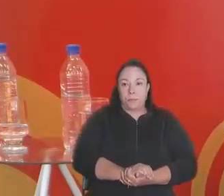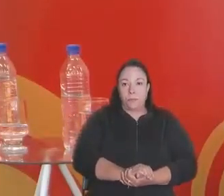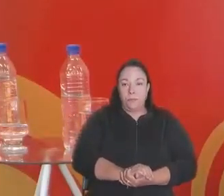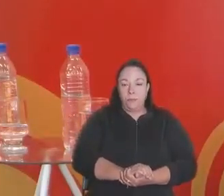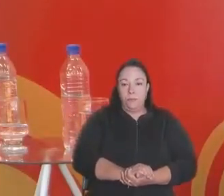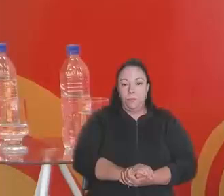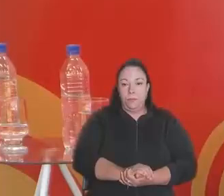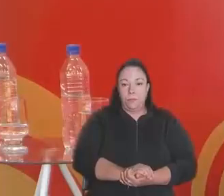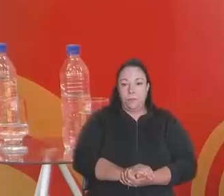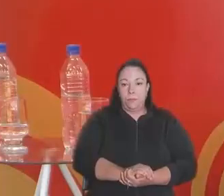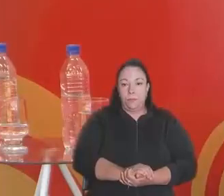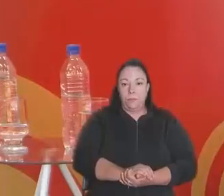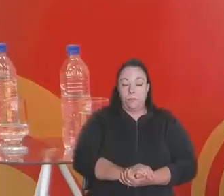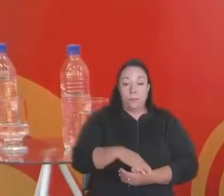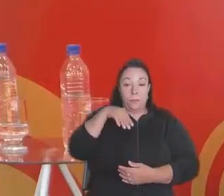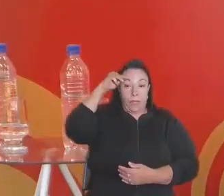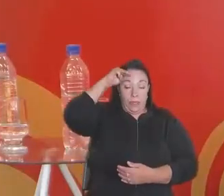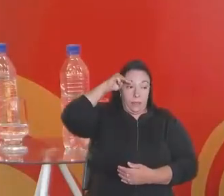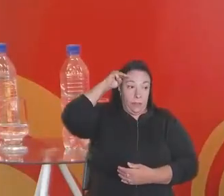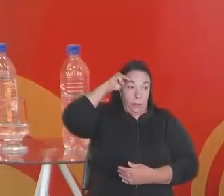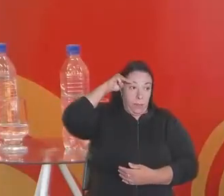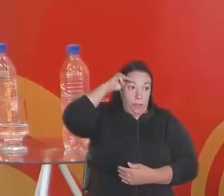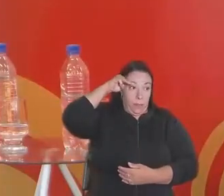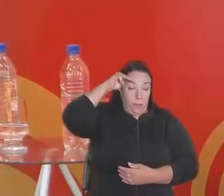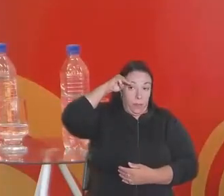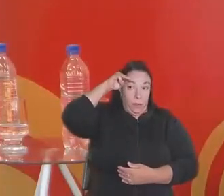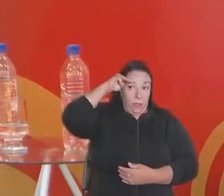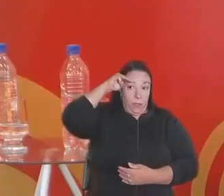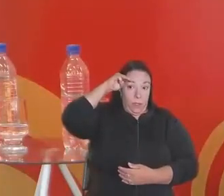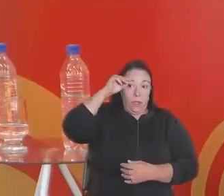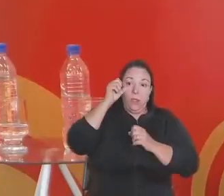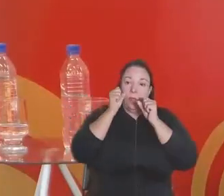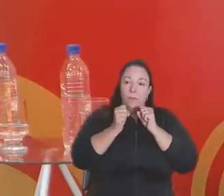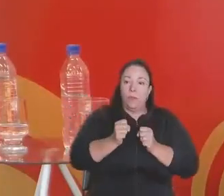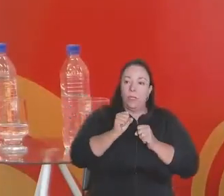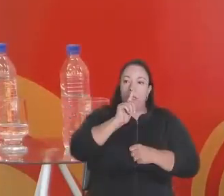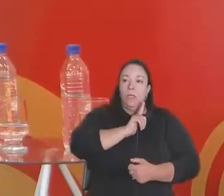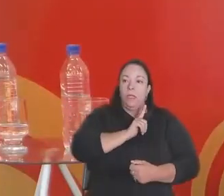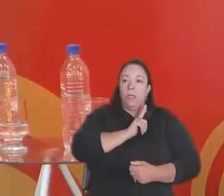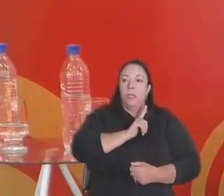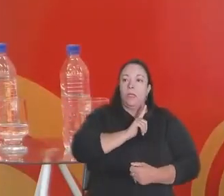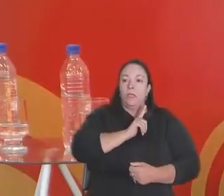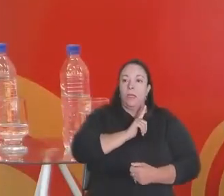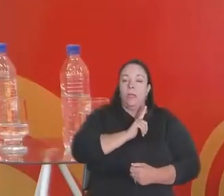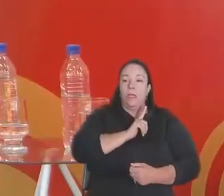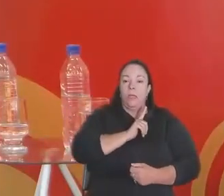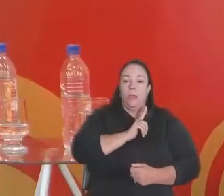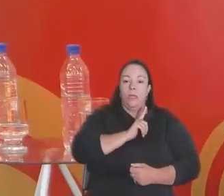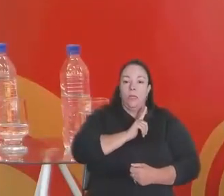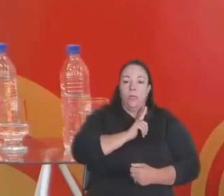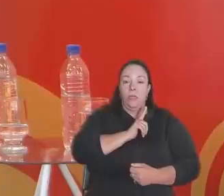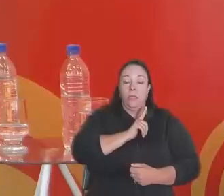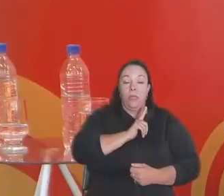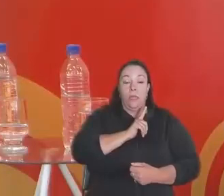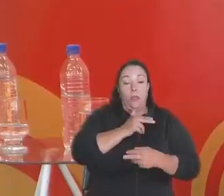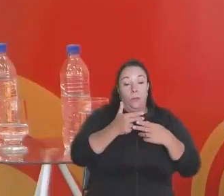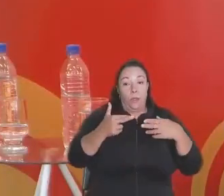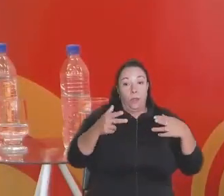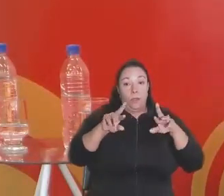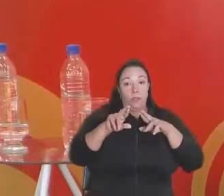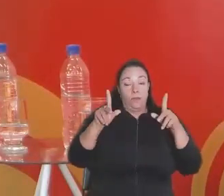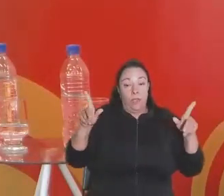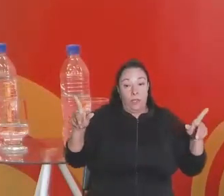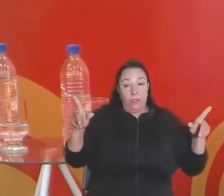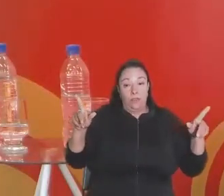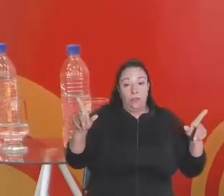rememorando essa memória, eu poderia ter sido algo totalmente diferente.